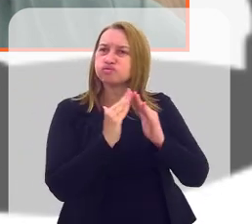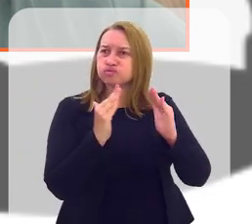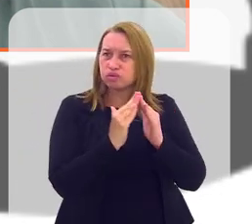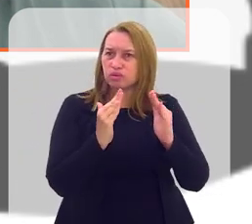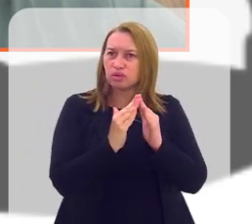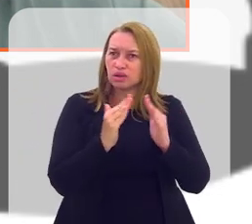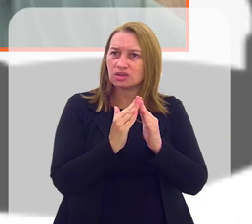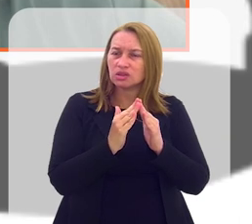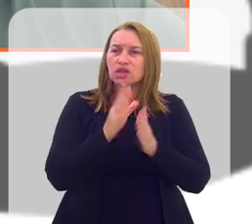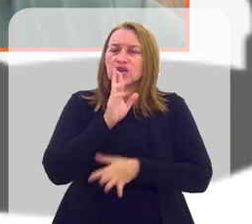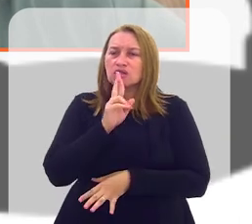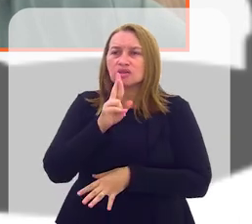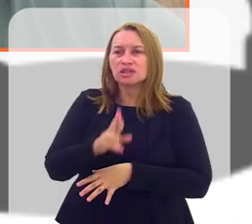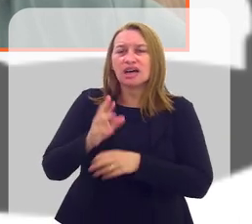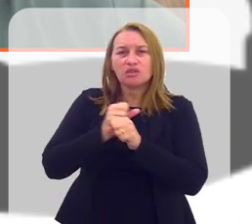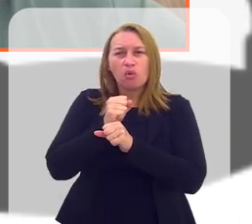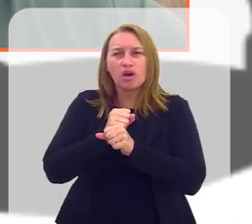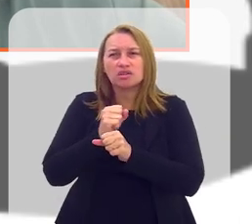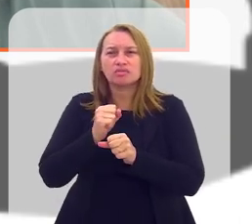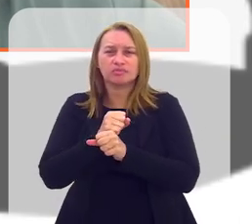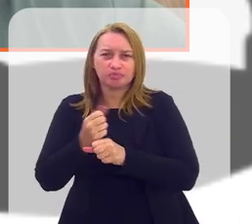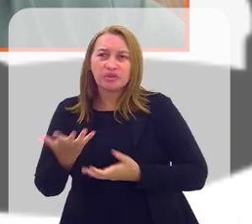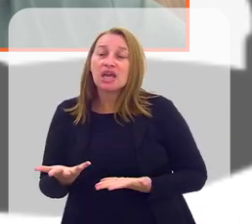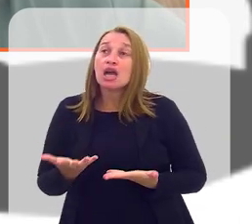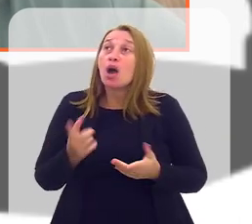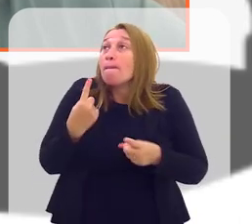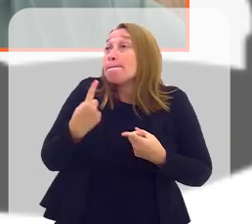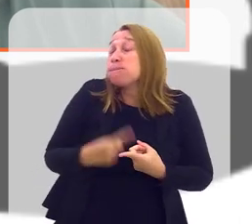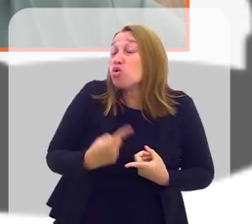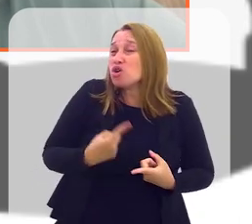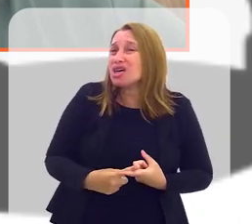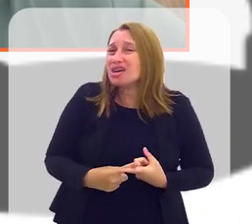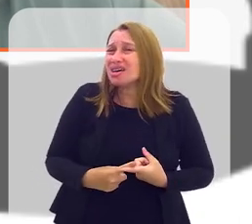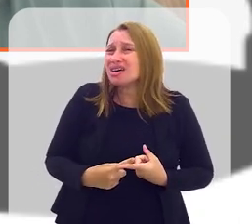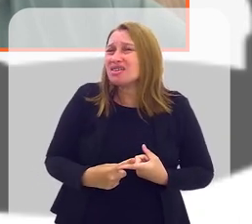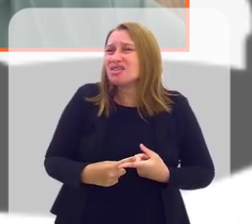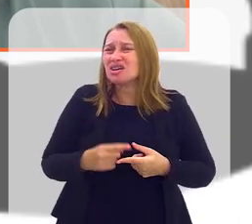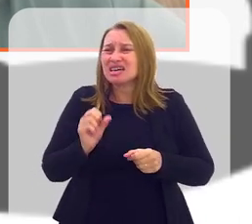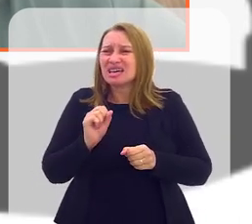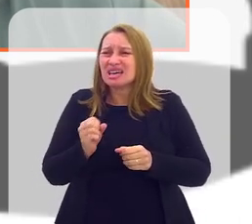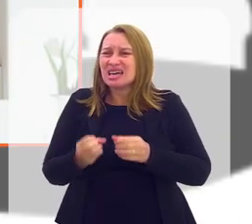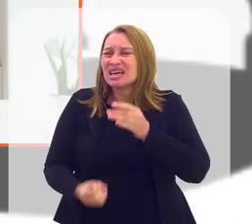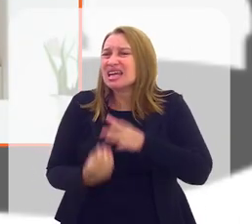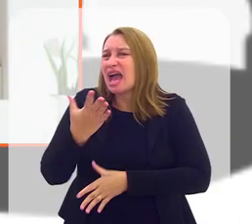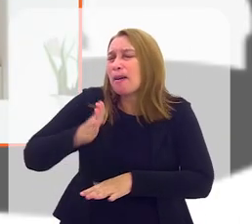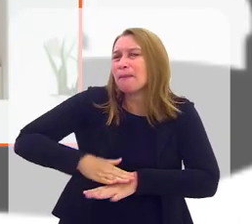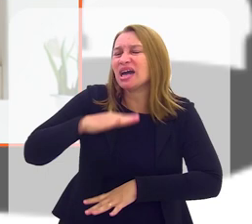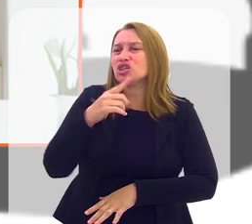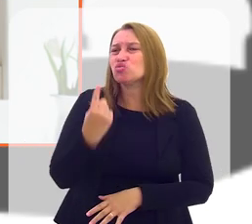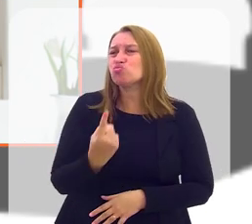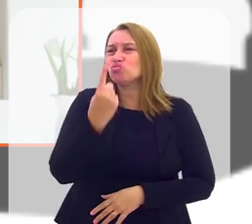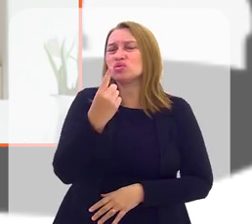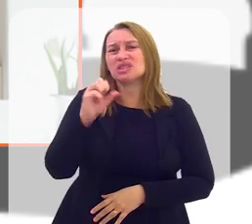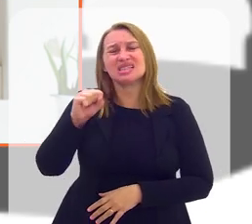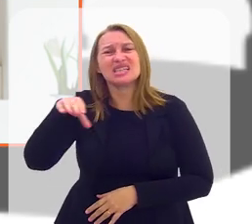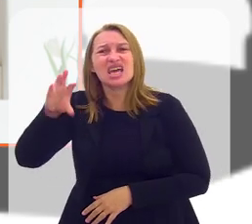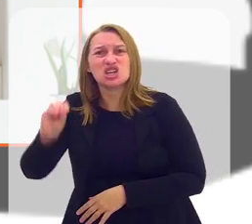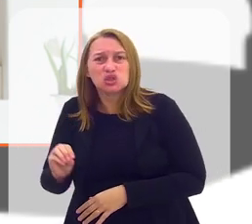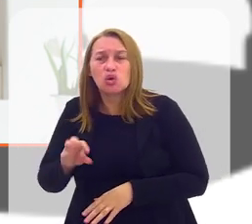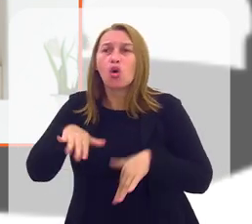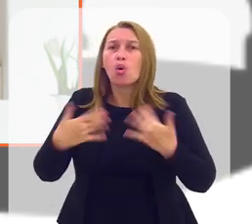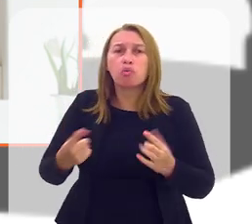os seus moradores nos seus resultados anuais. Por que que então fazer mais um censo, qual é a